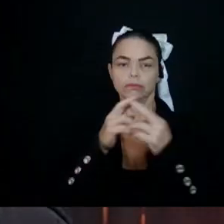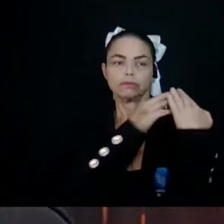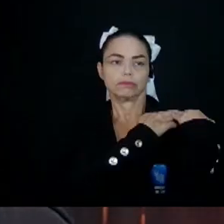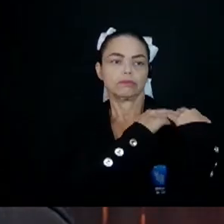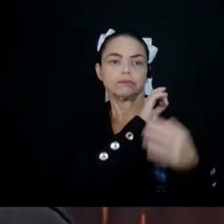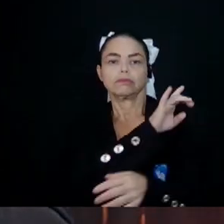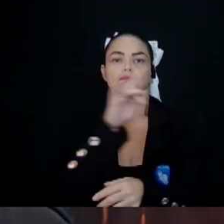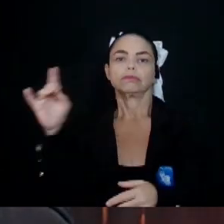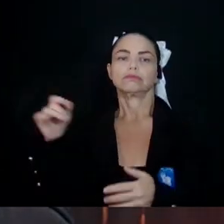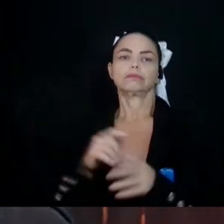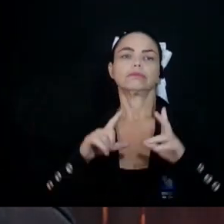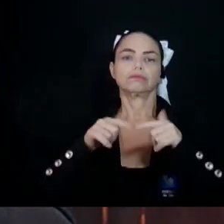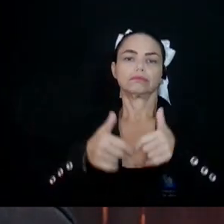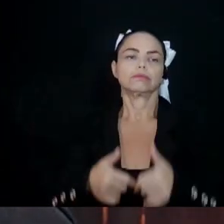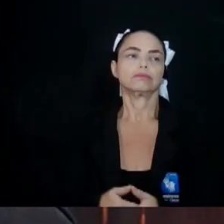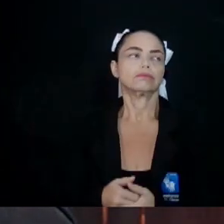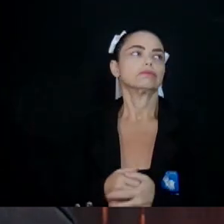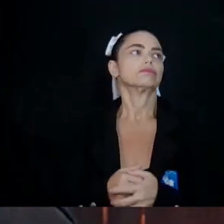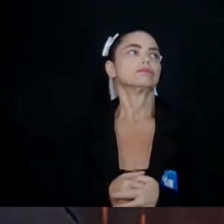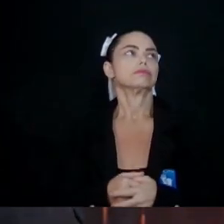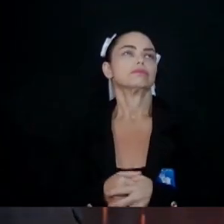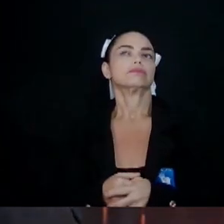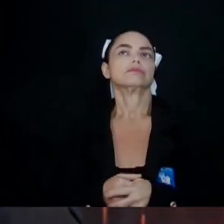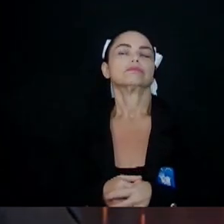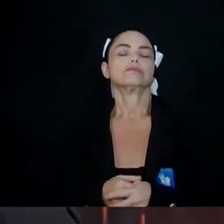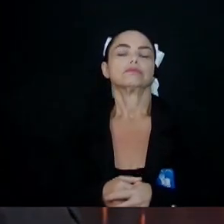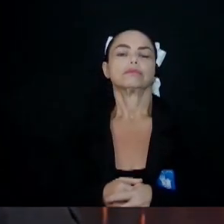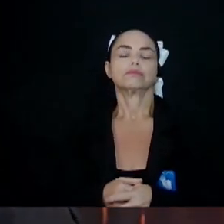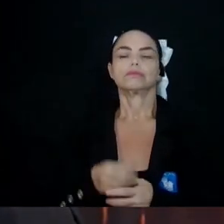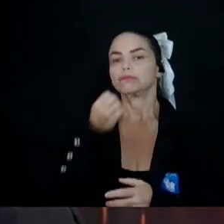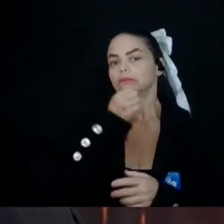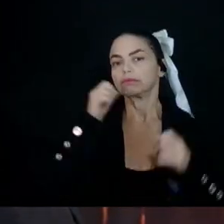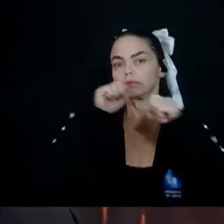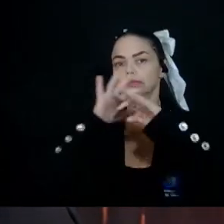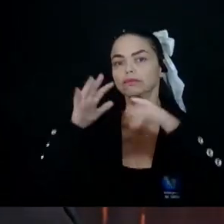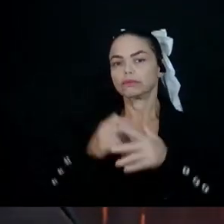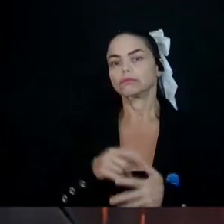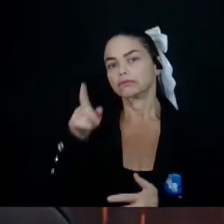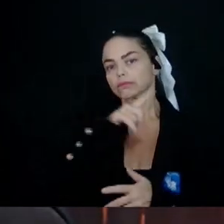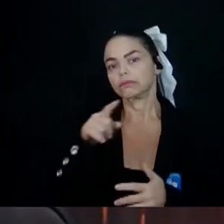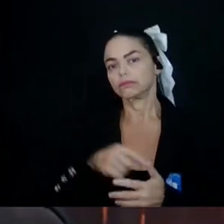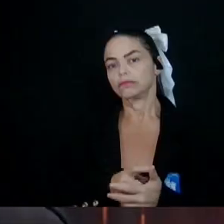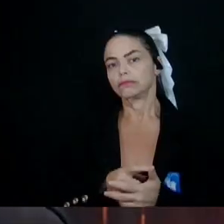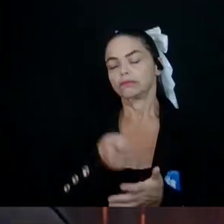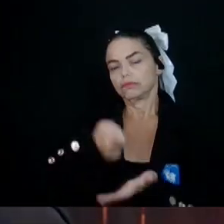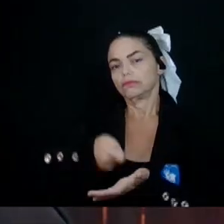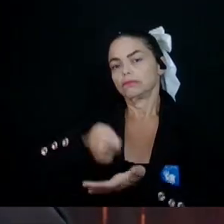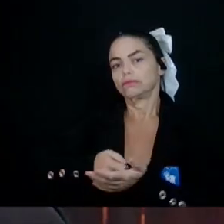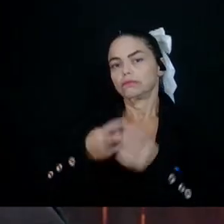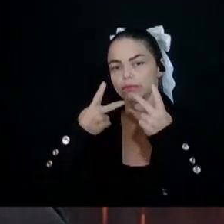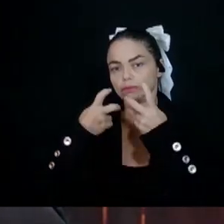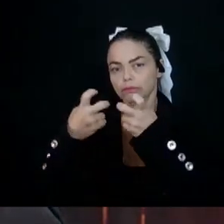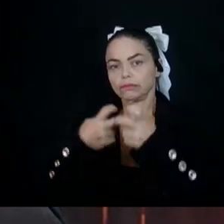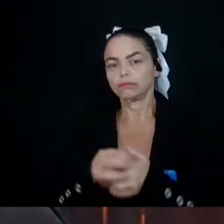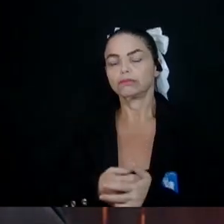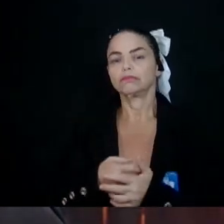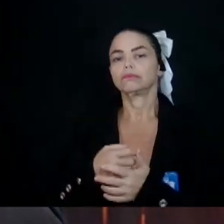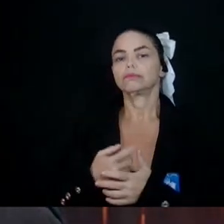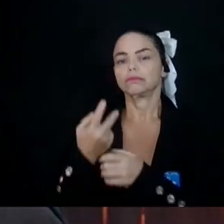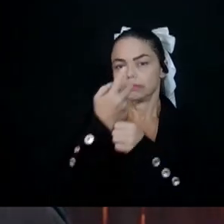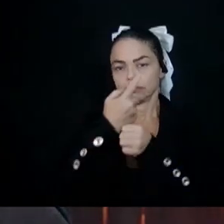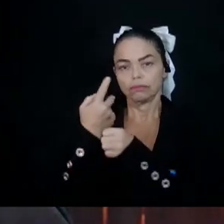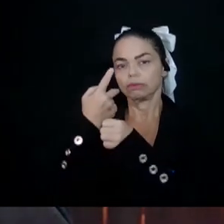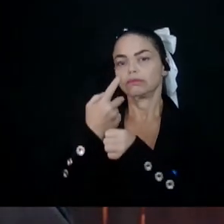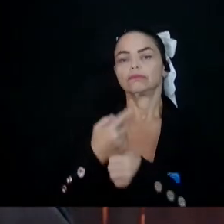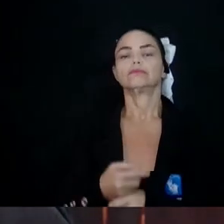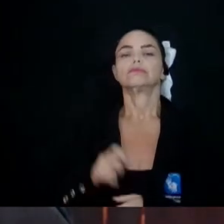atua nesse cenário. Uhum. É bom esclarecer que a questão não é obrigatório o reconhecimento facial. Sim. O que é obrigatório é